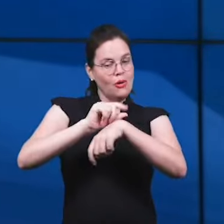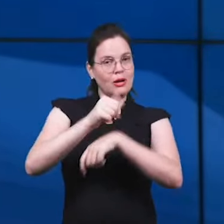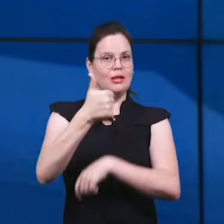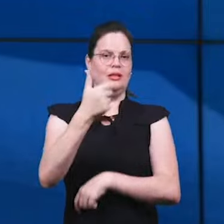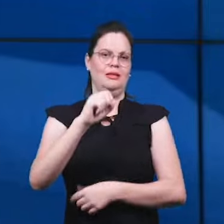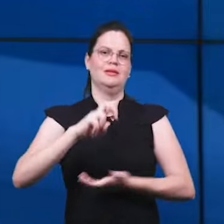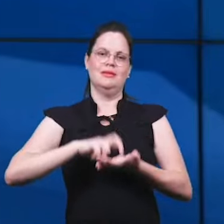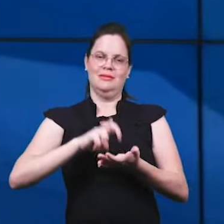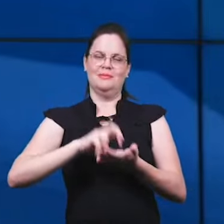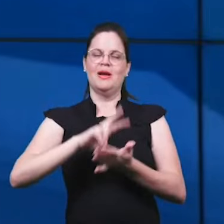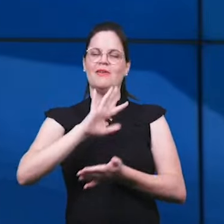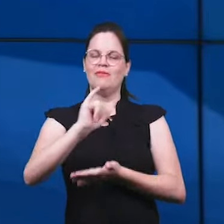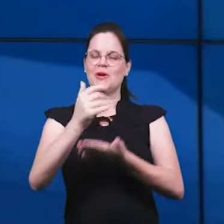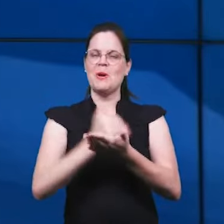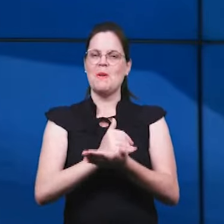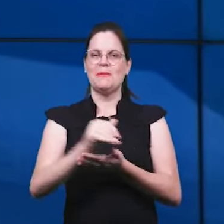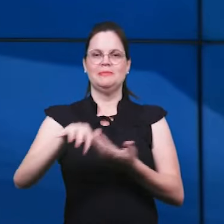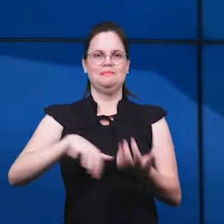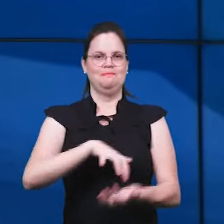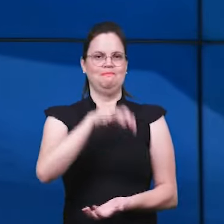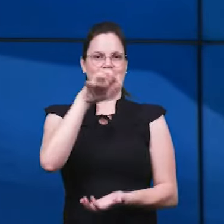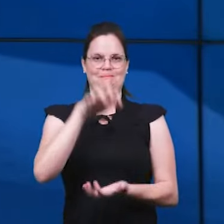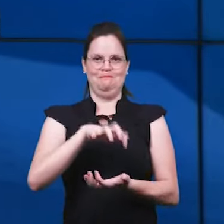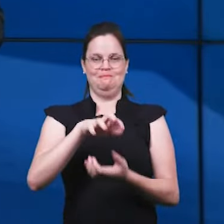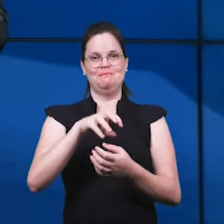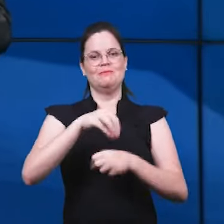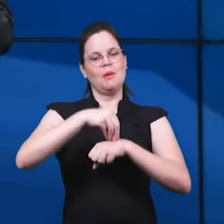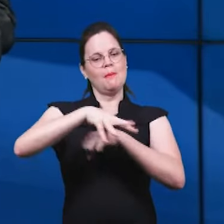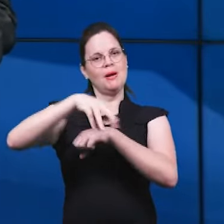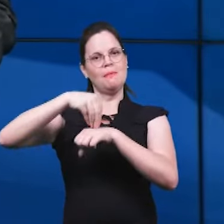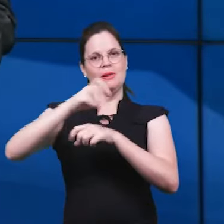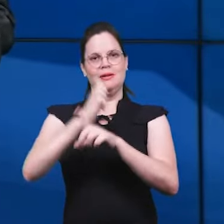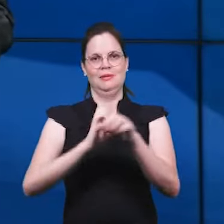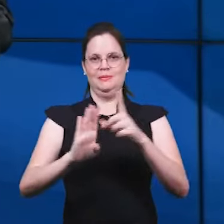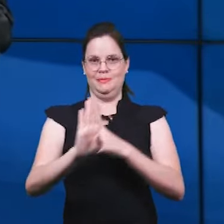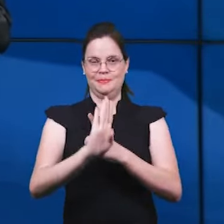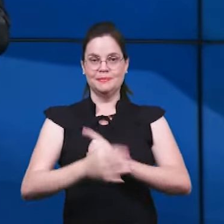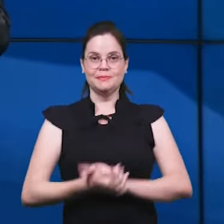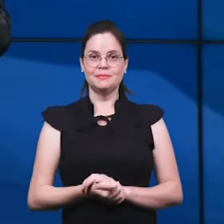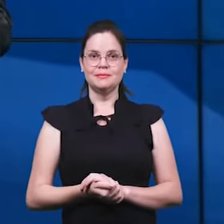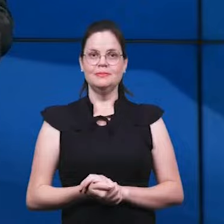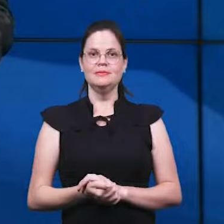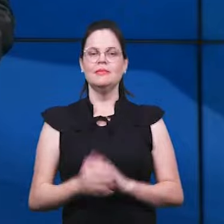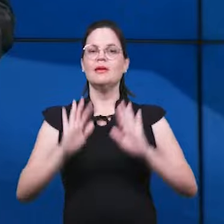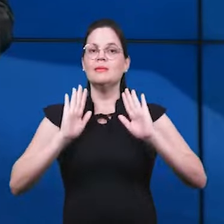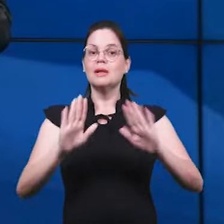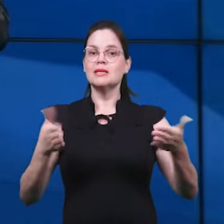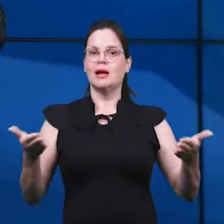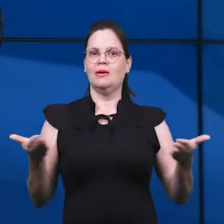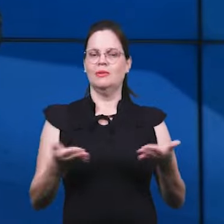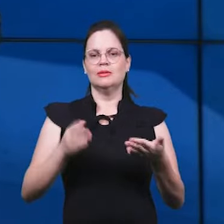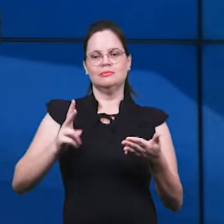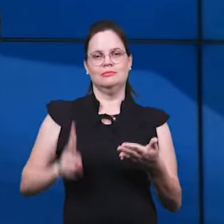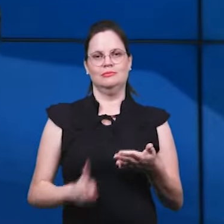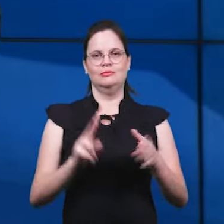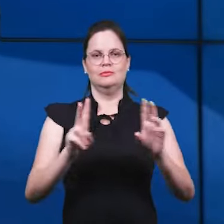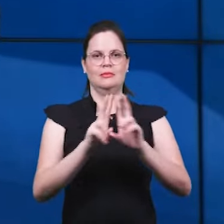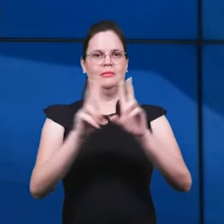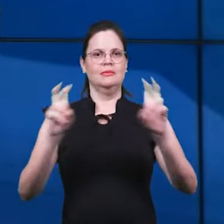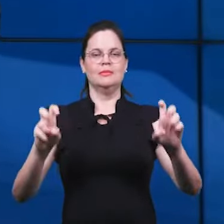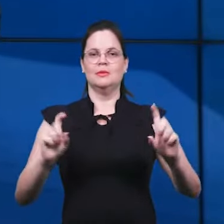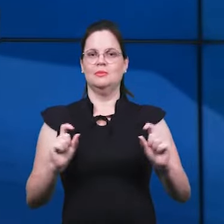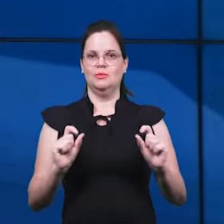nós teremos então a nossa transmissão do conteúdo doutrinário da Escola Bíblica. Mas nós estamos prosseguindo com o